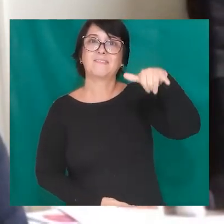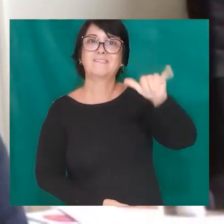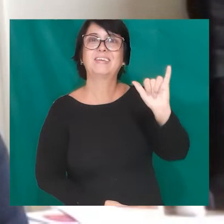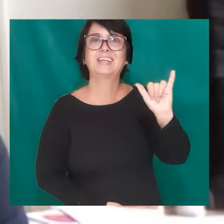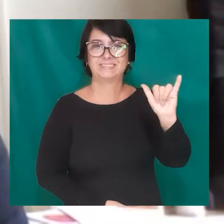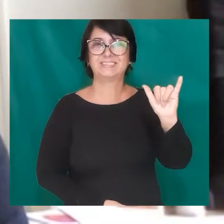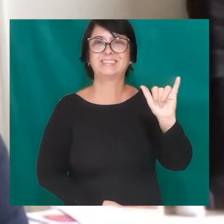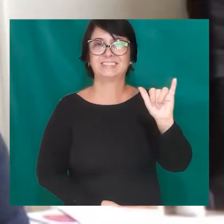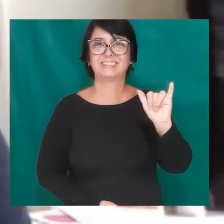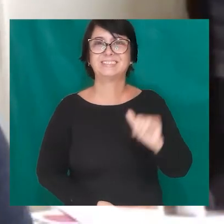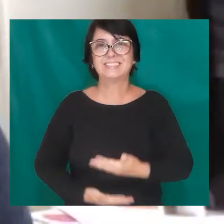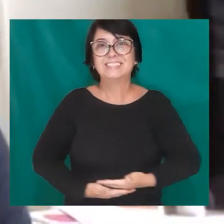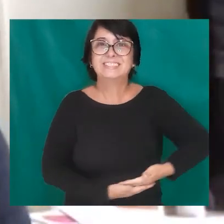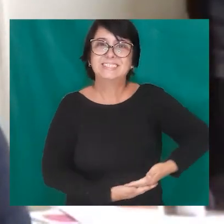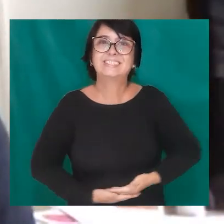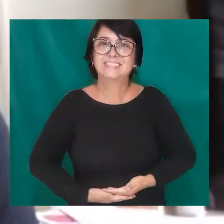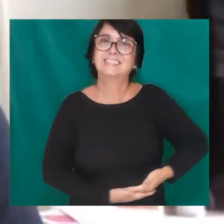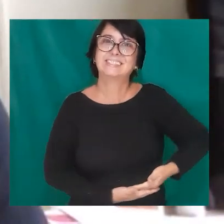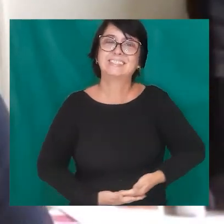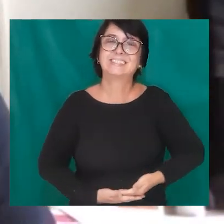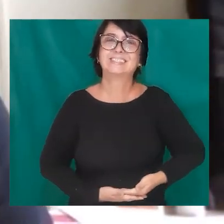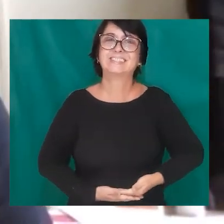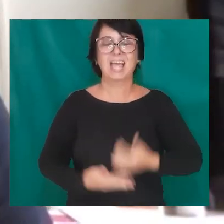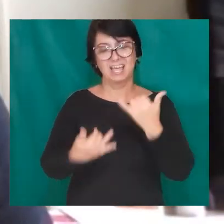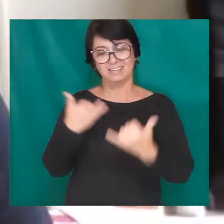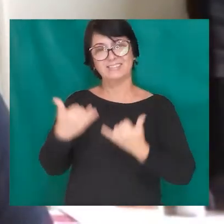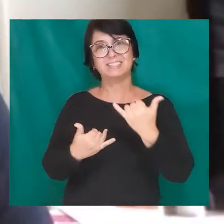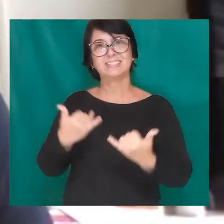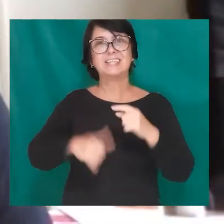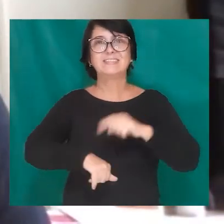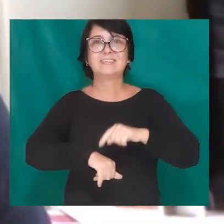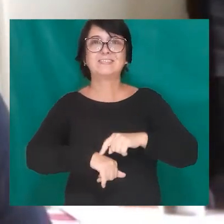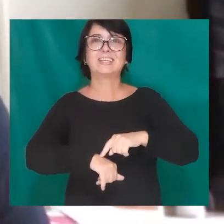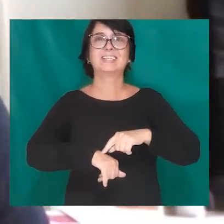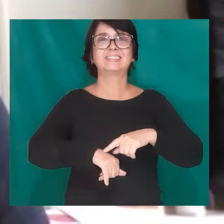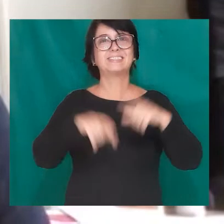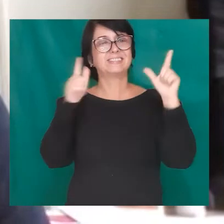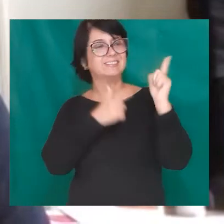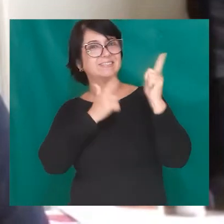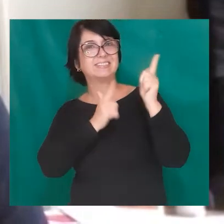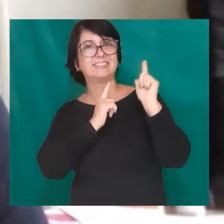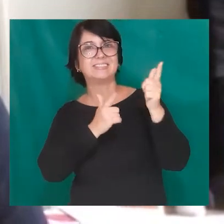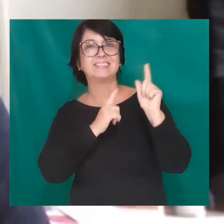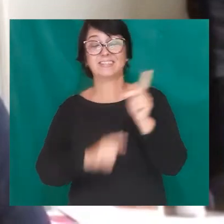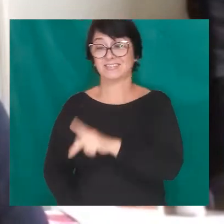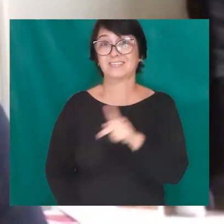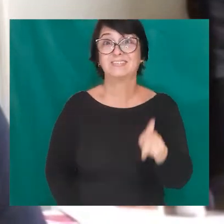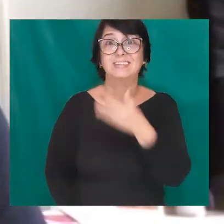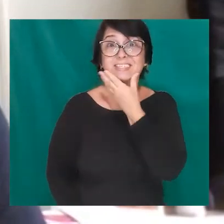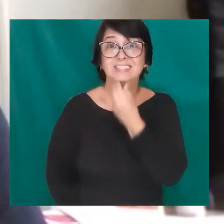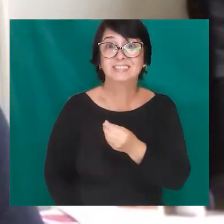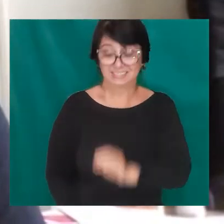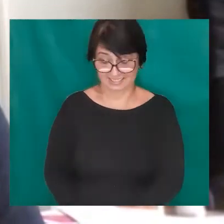que é feita assim, não é bem uma aula, mas é um momento de recreação que está lá o professor,